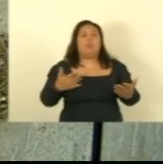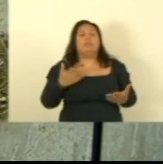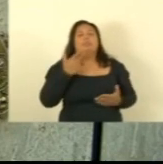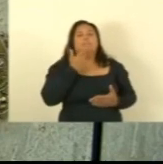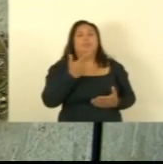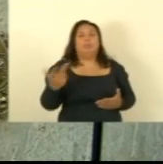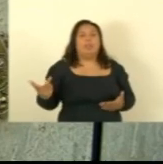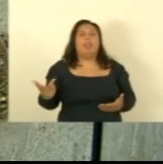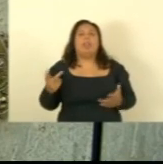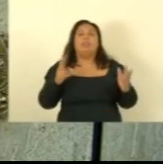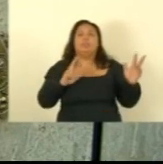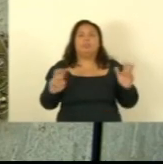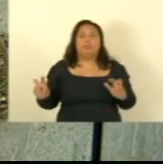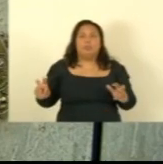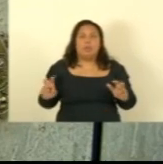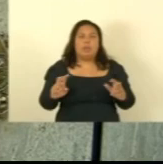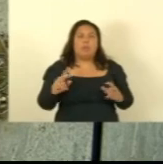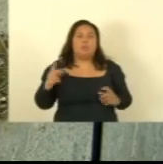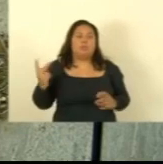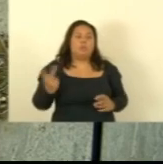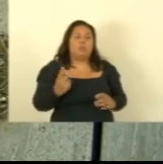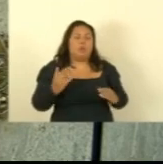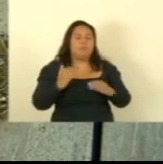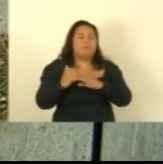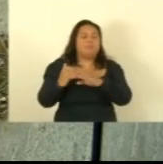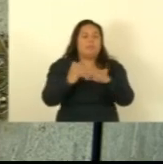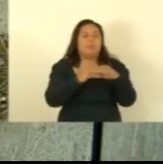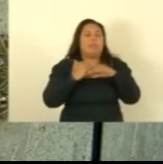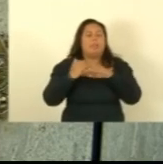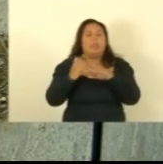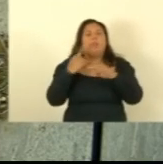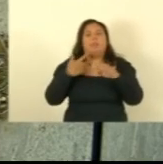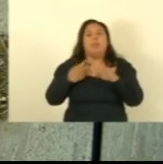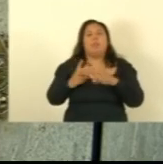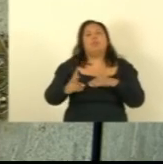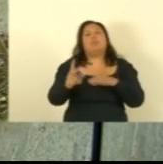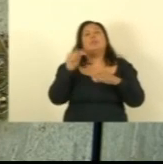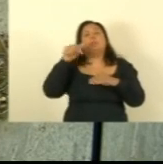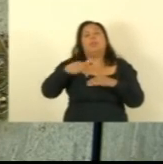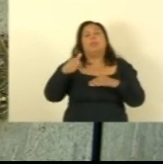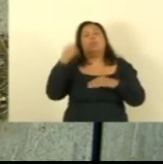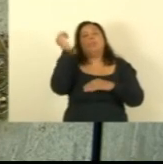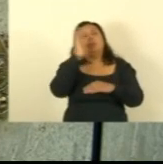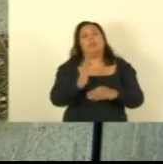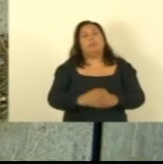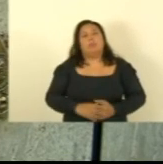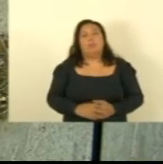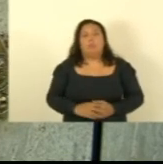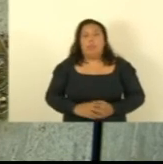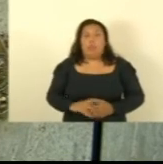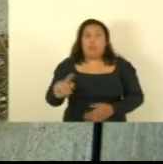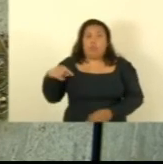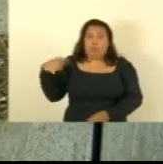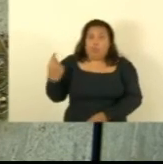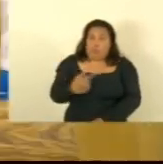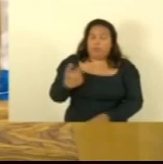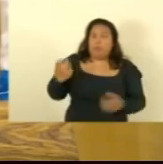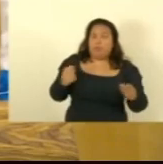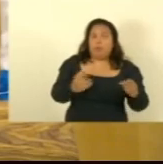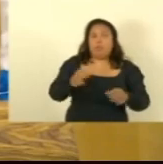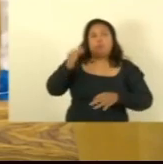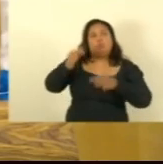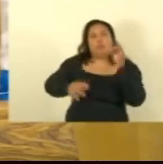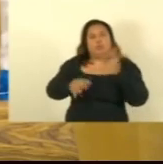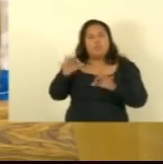falar do duplo padrão que impera no Brasil. A gente deveria ter uma justiça que